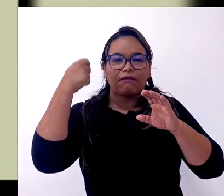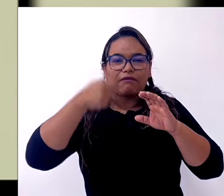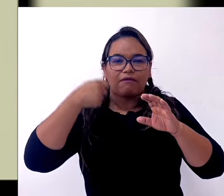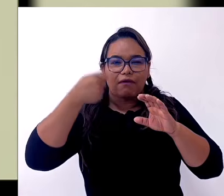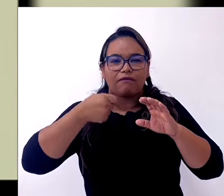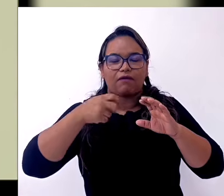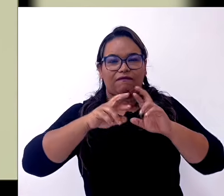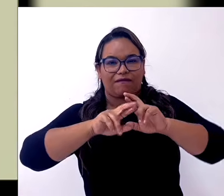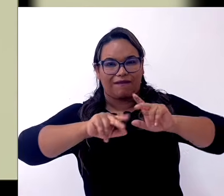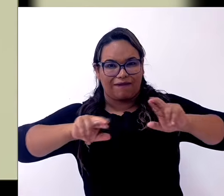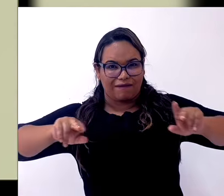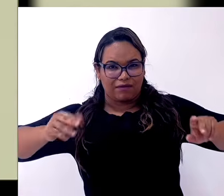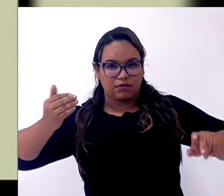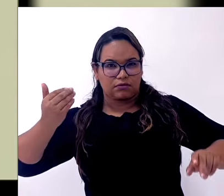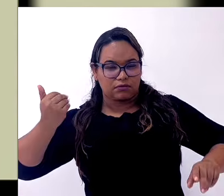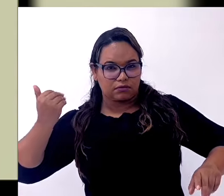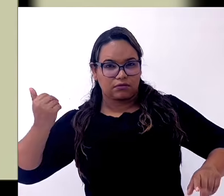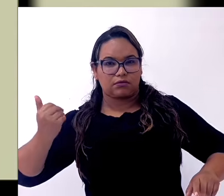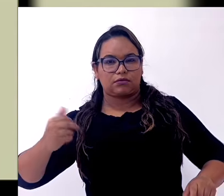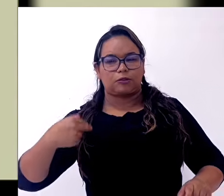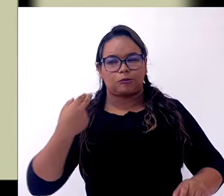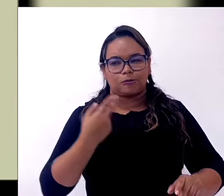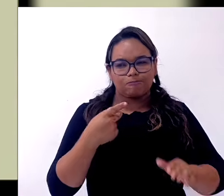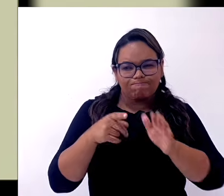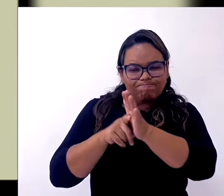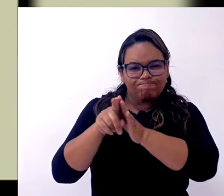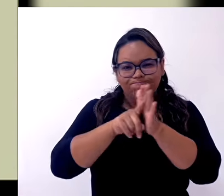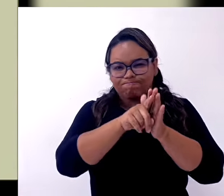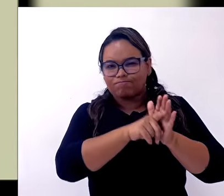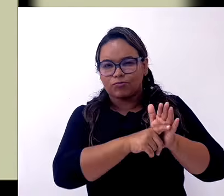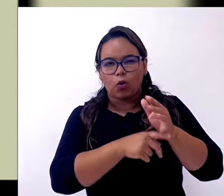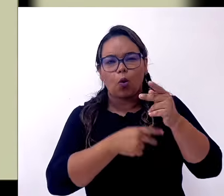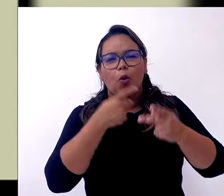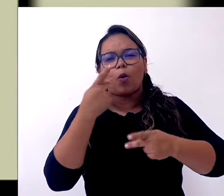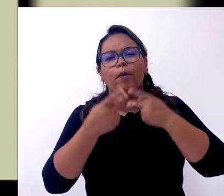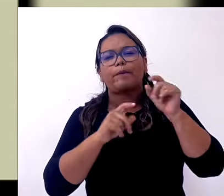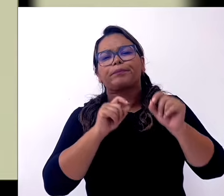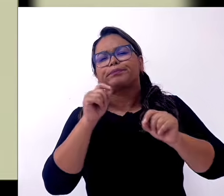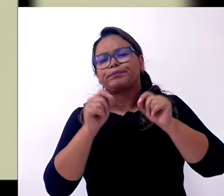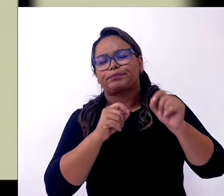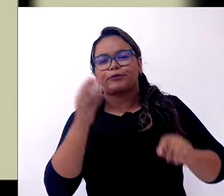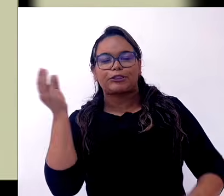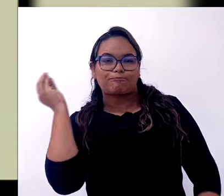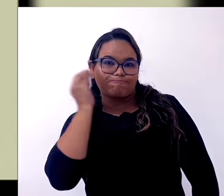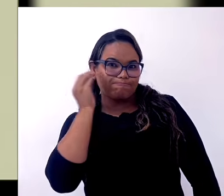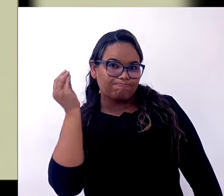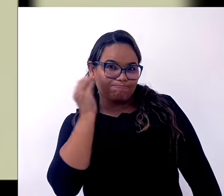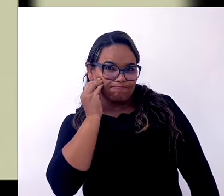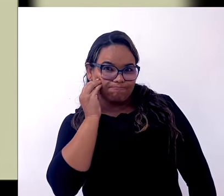colocando as páginas da internet. E há muitos livros que provam isso.